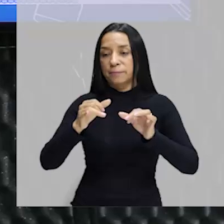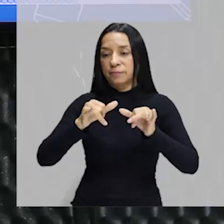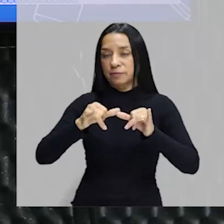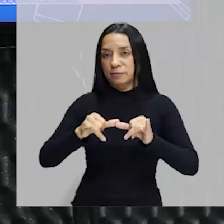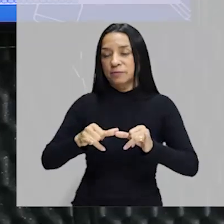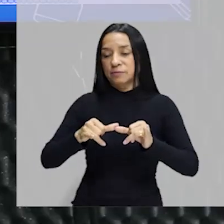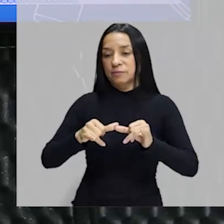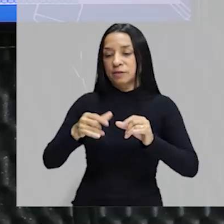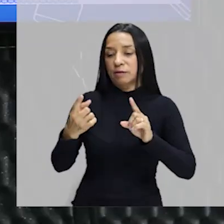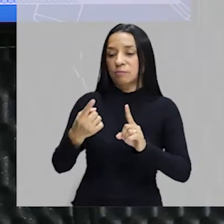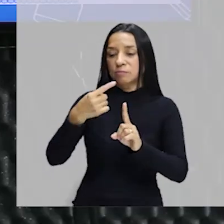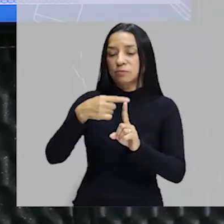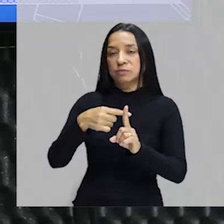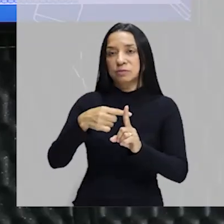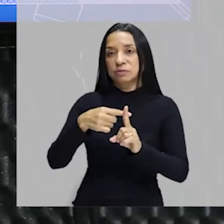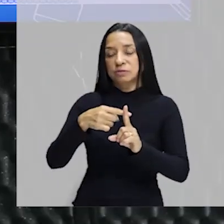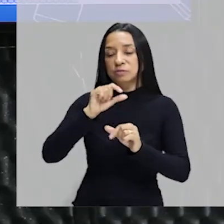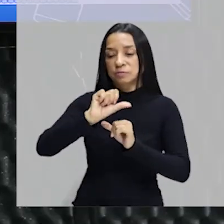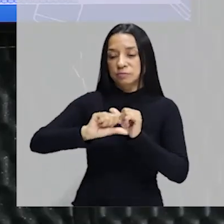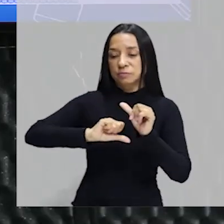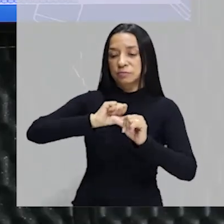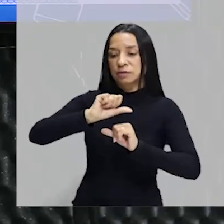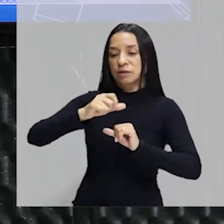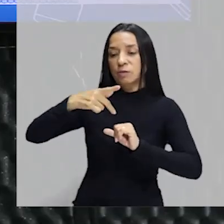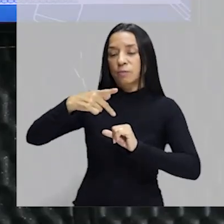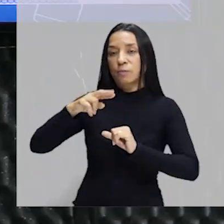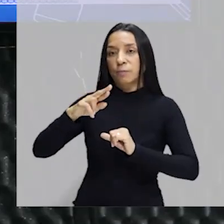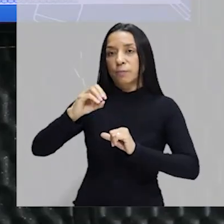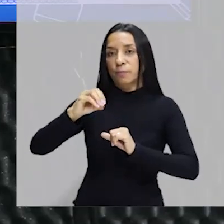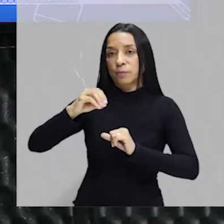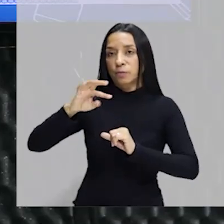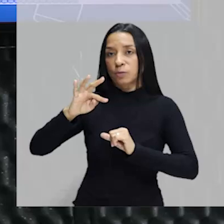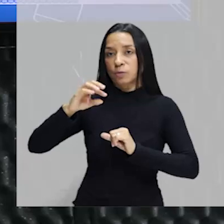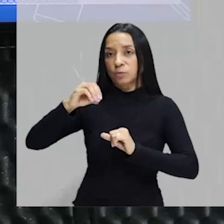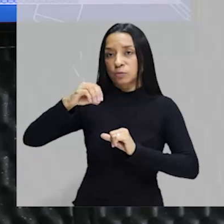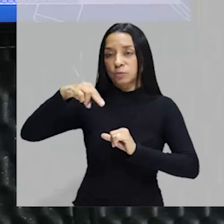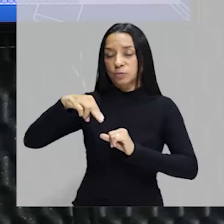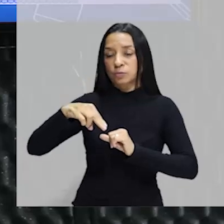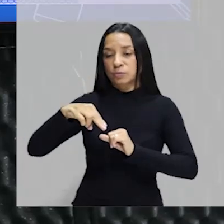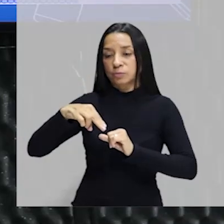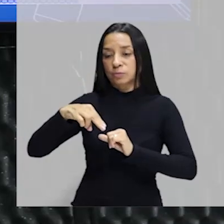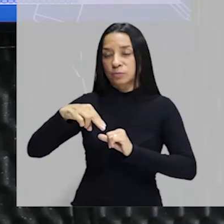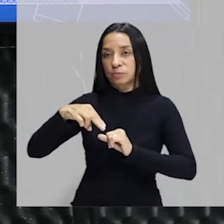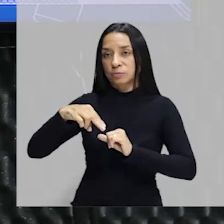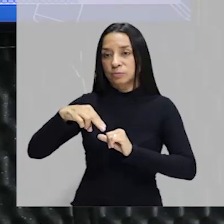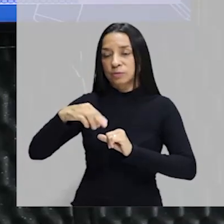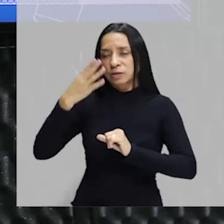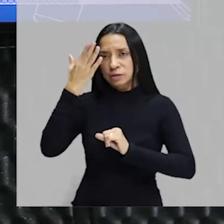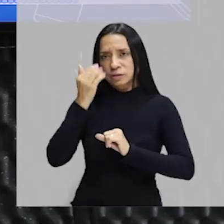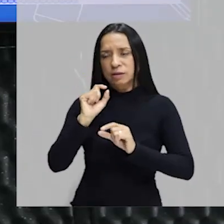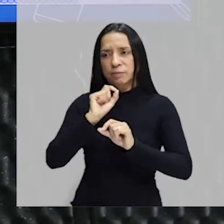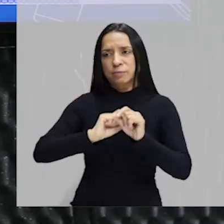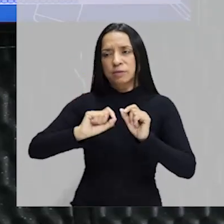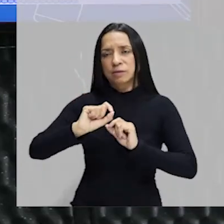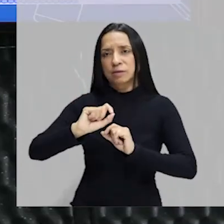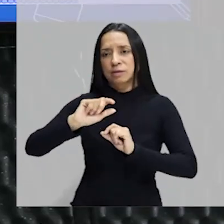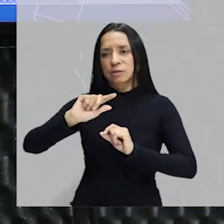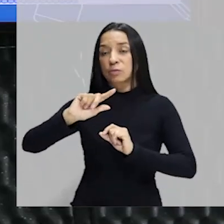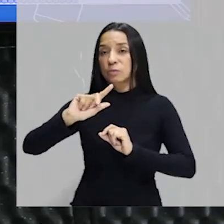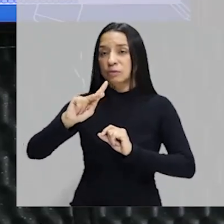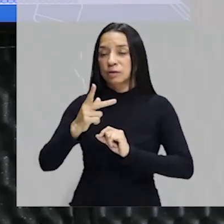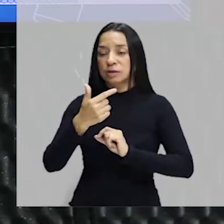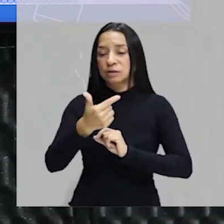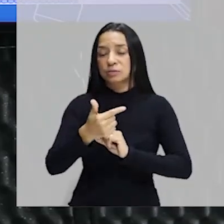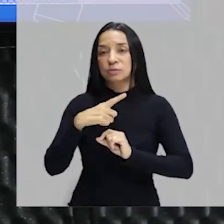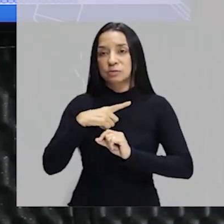com uma carga positiva, então ele vai virar um próton, certo? Você sabe que o hidrogênio ele tem um próton e um elétron. Então, quando